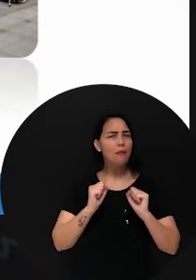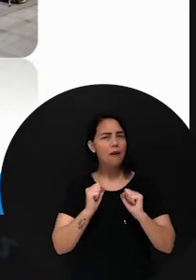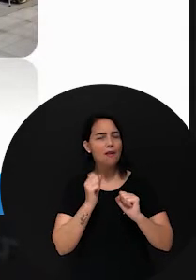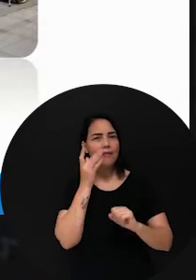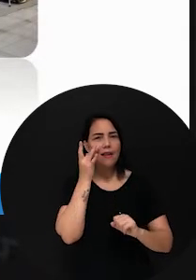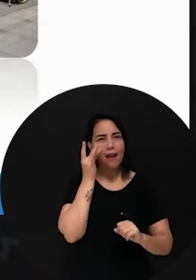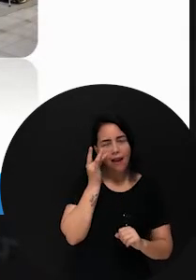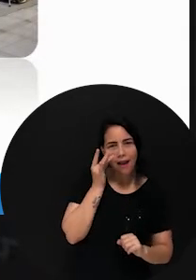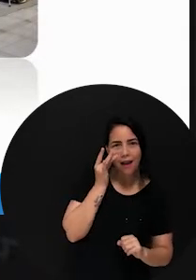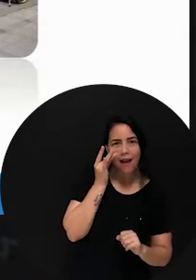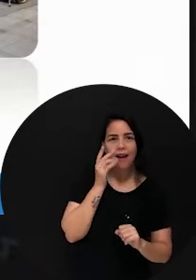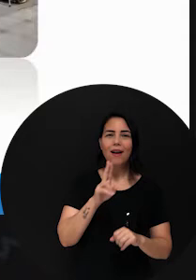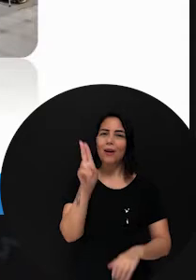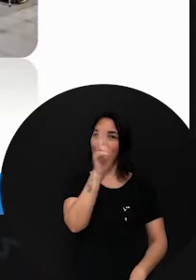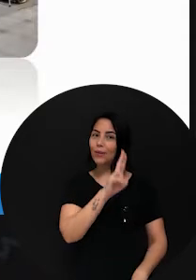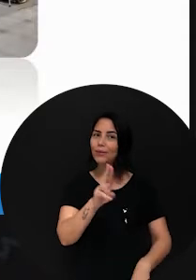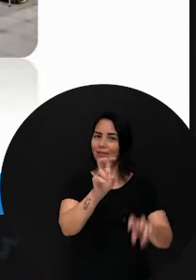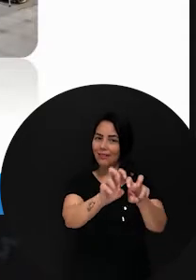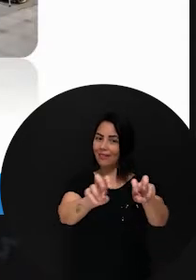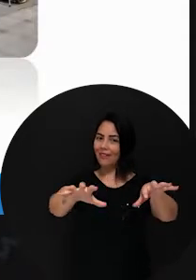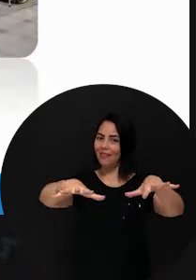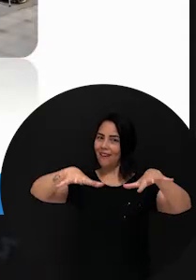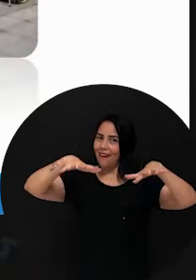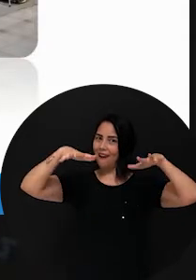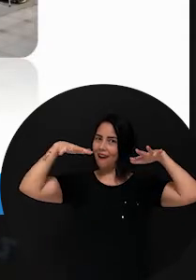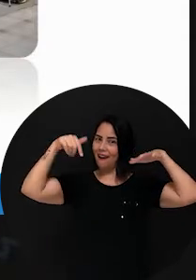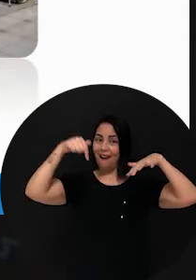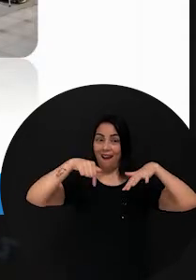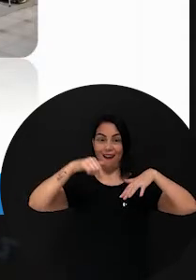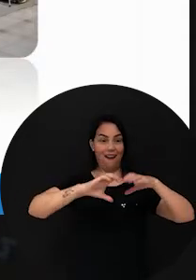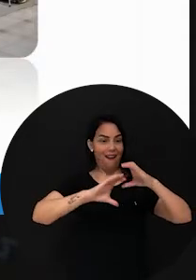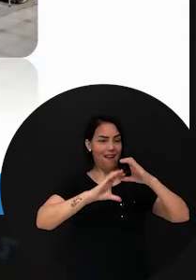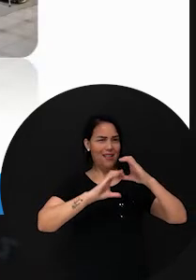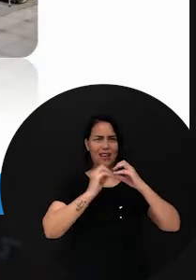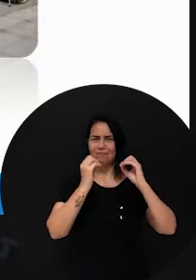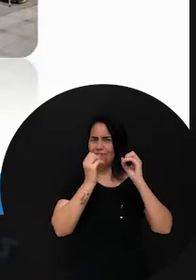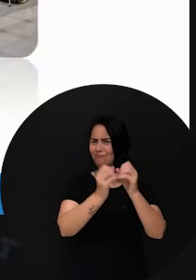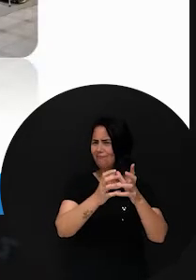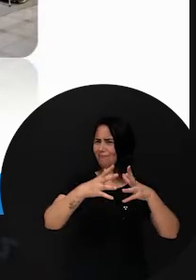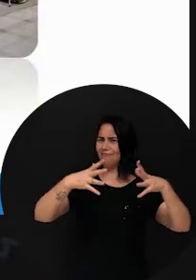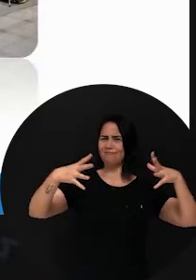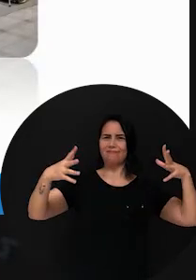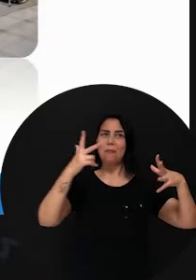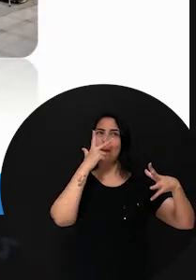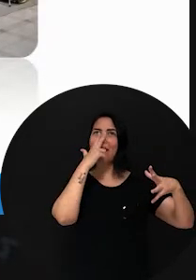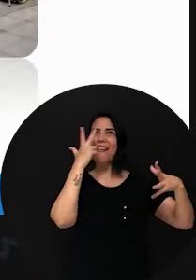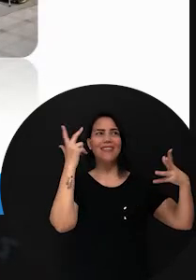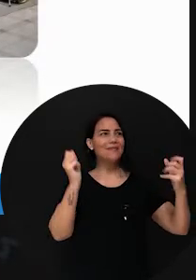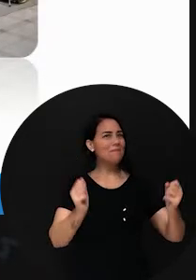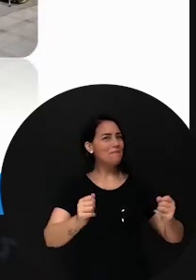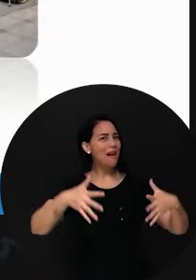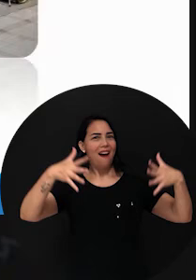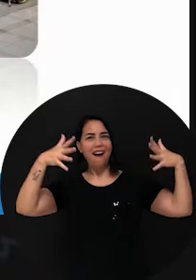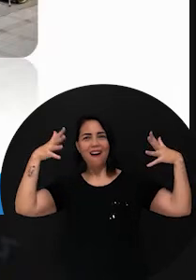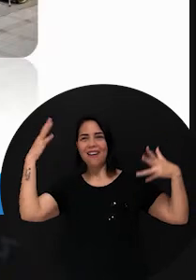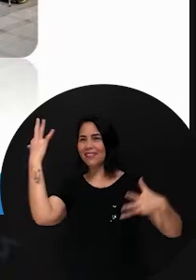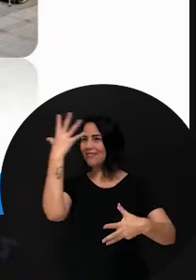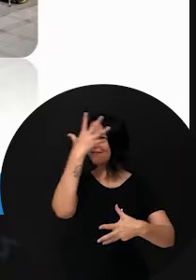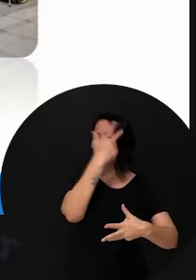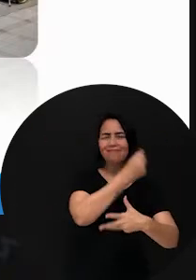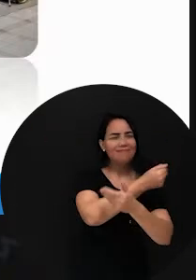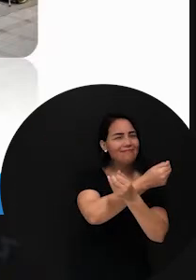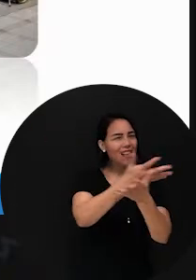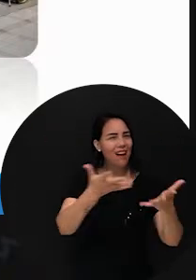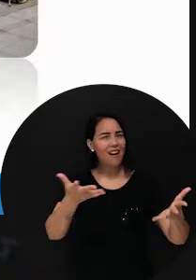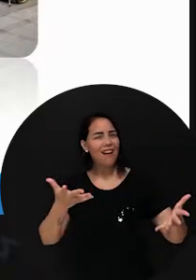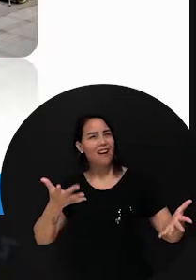gente utilizava, né, o palco do Grande Teatro, que é um espaço, assim, mágico, onde diversos artistas,